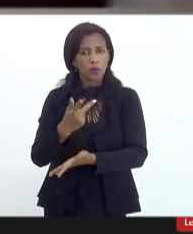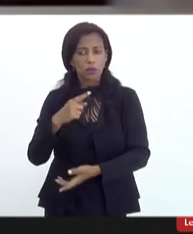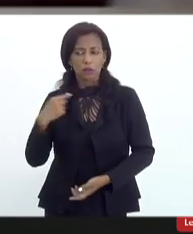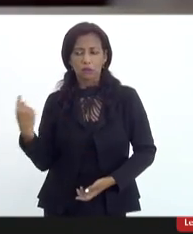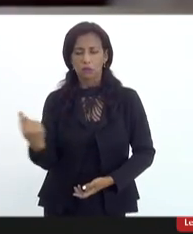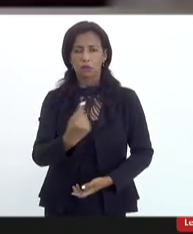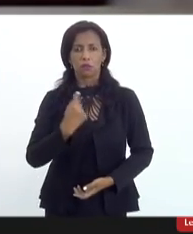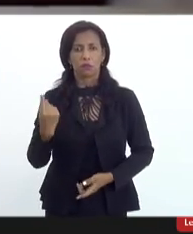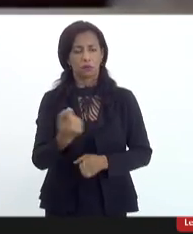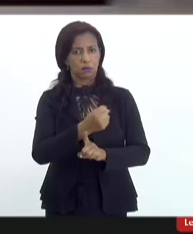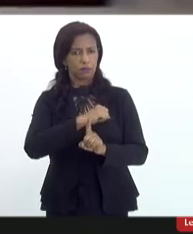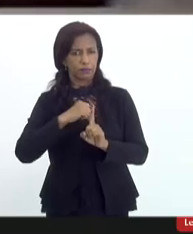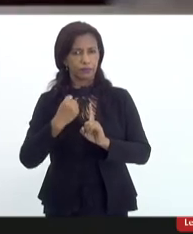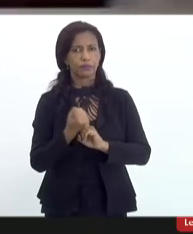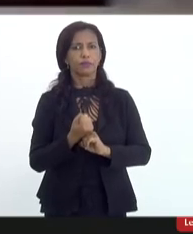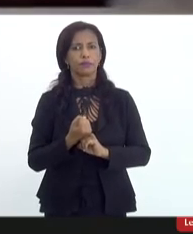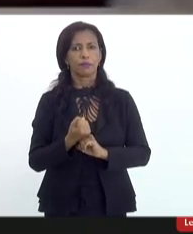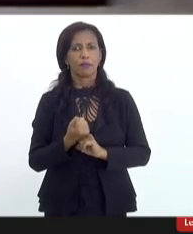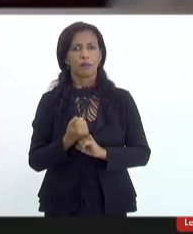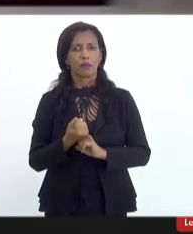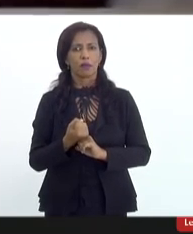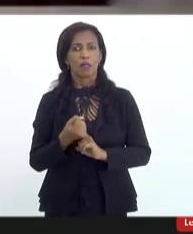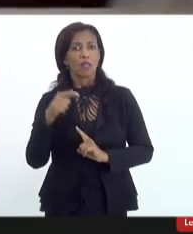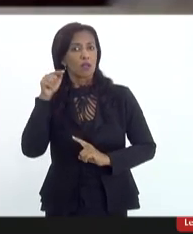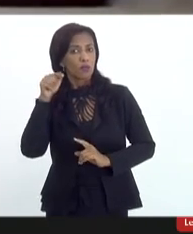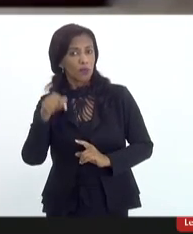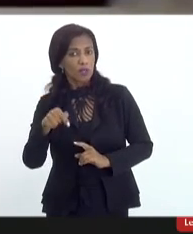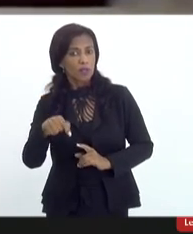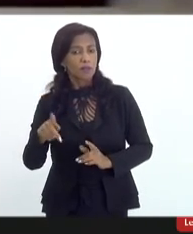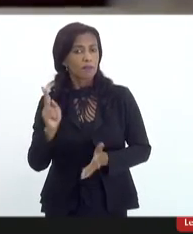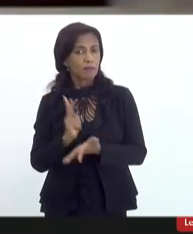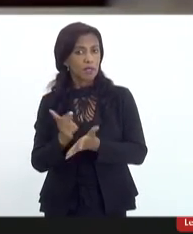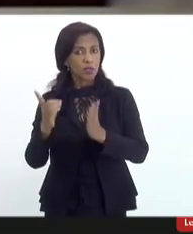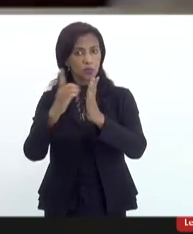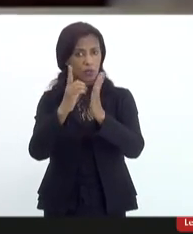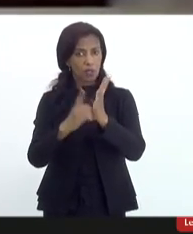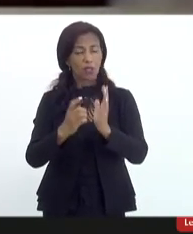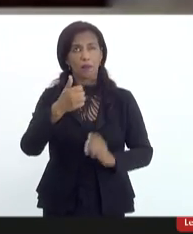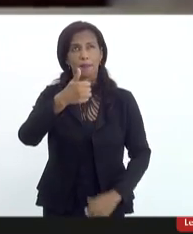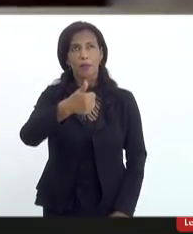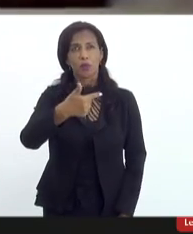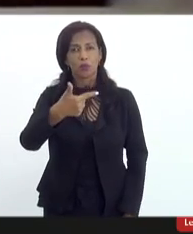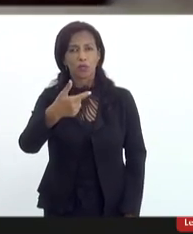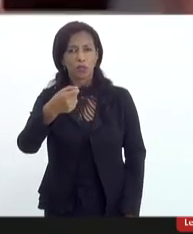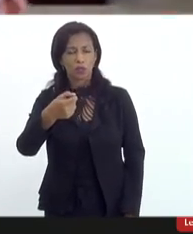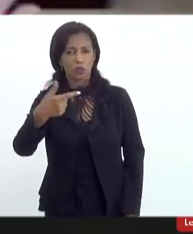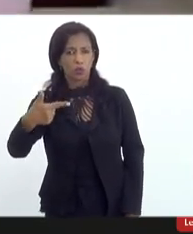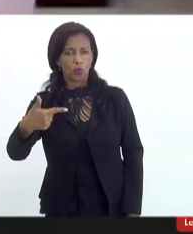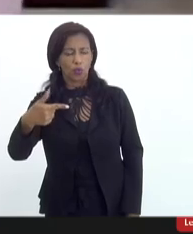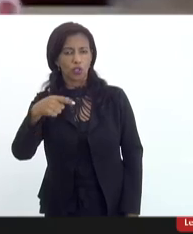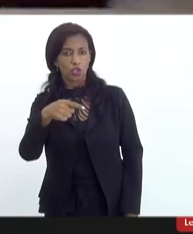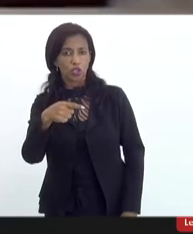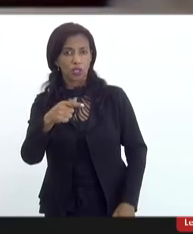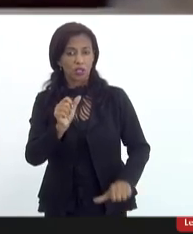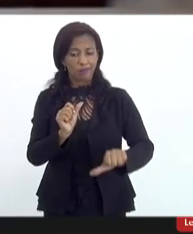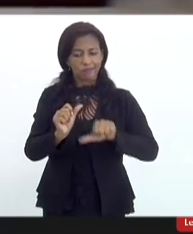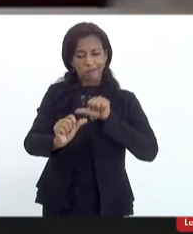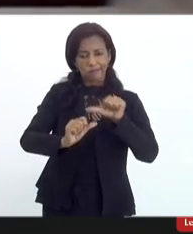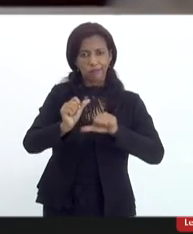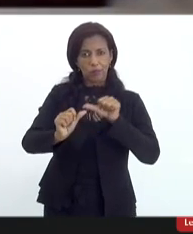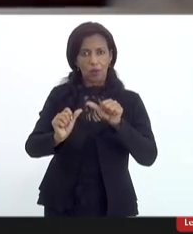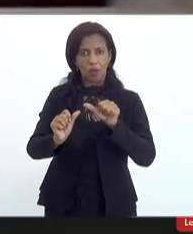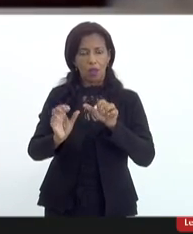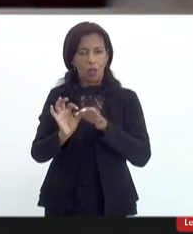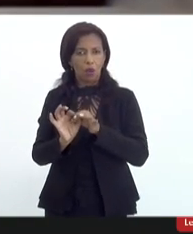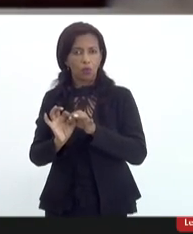na nossa sociedade. E foi esse mesmo decreto 1202, de 39, que readecou a